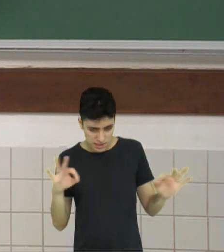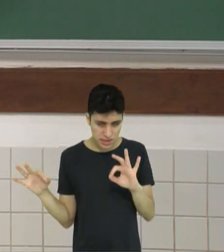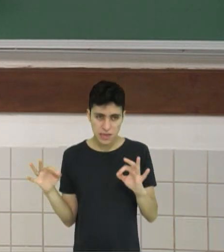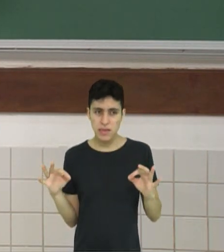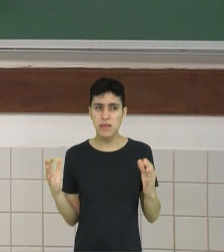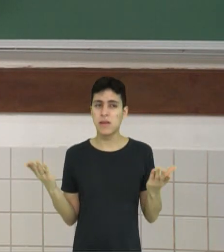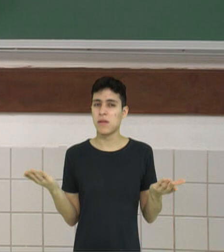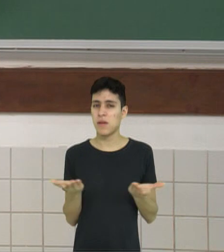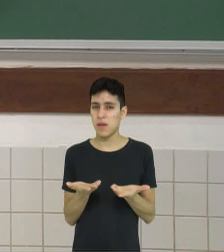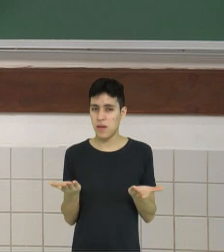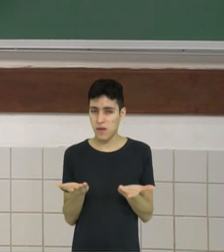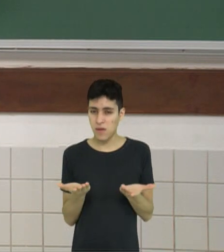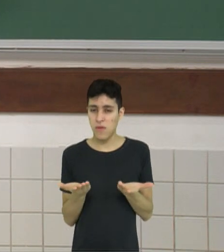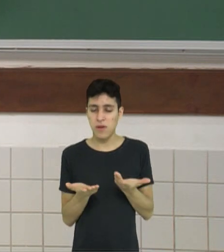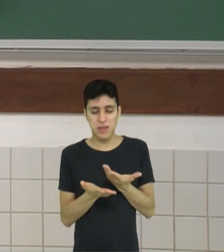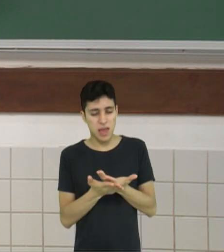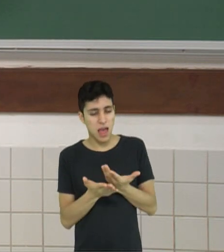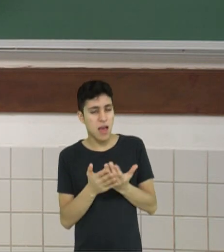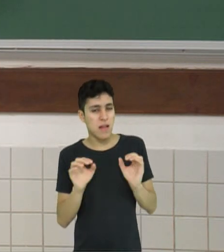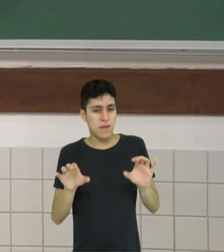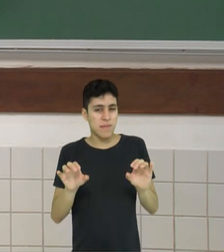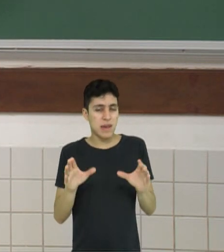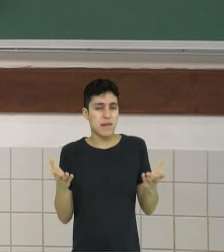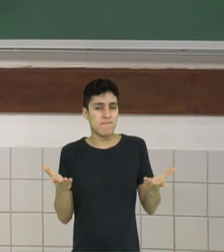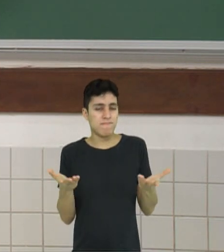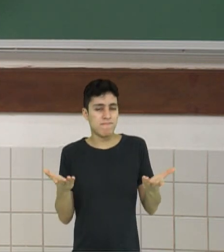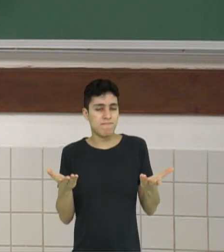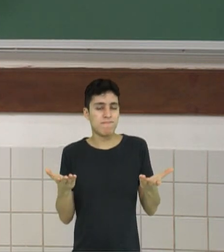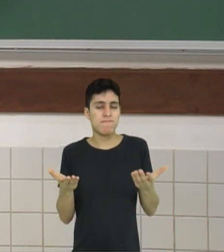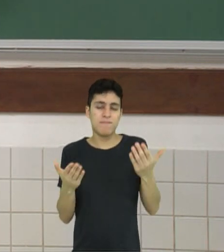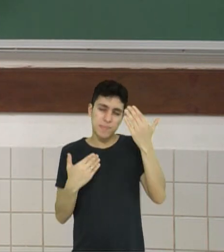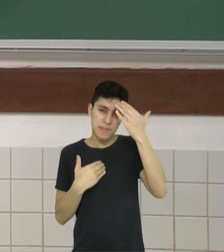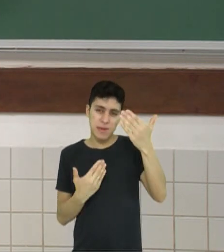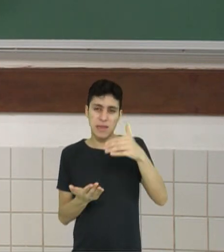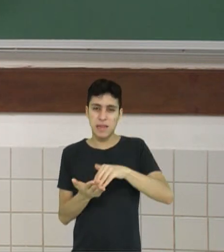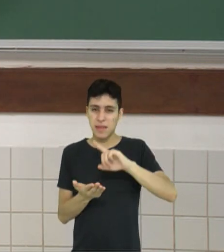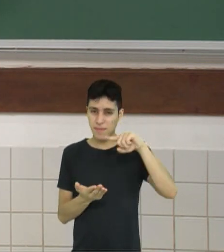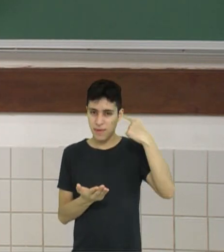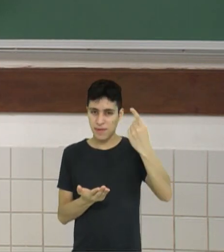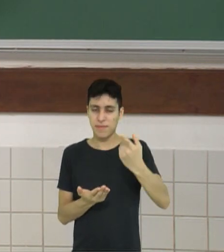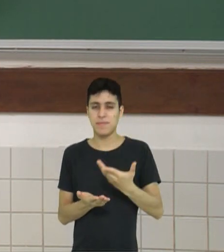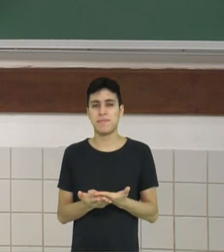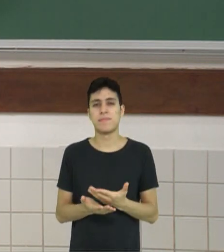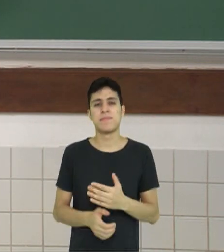Essa foi mais uma aula Paraná. Muito obrigado e até a próxima.